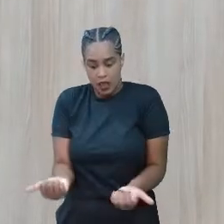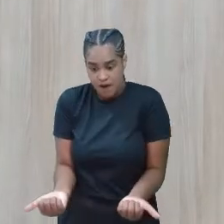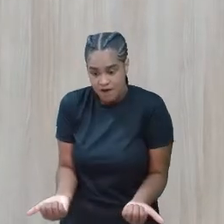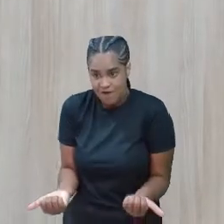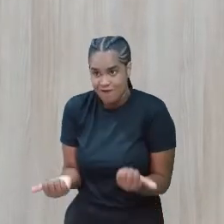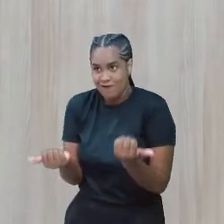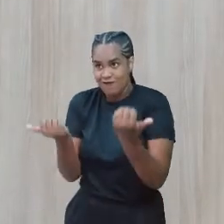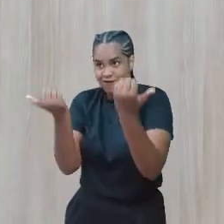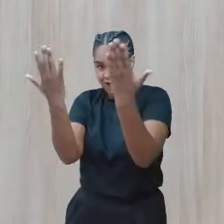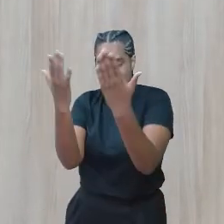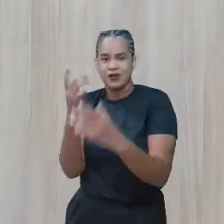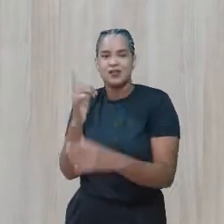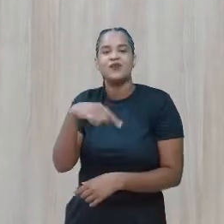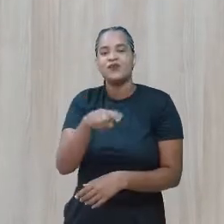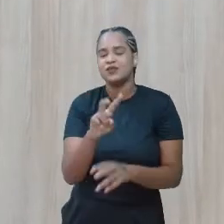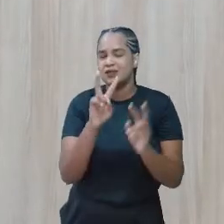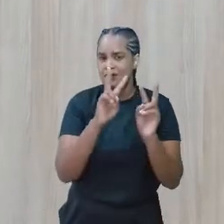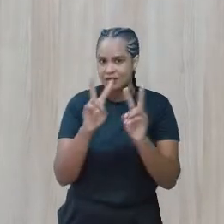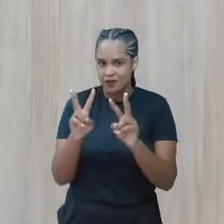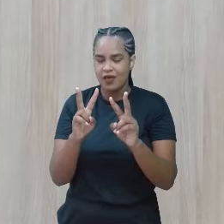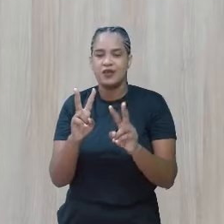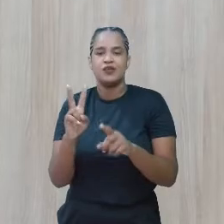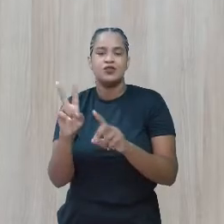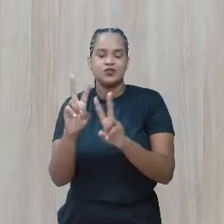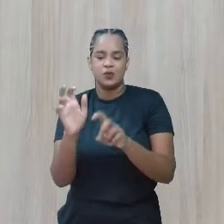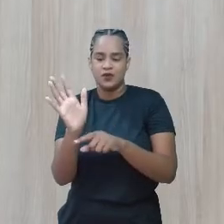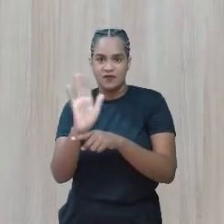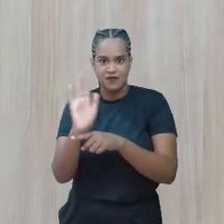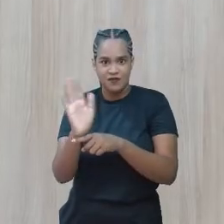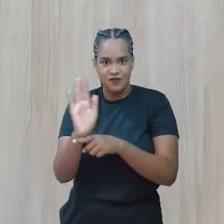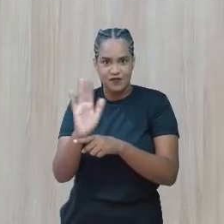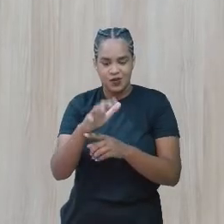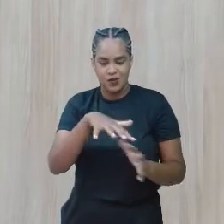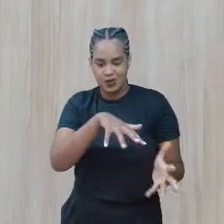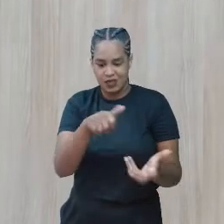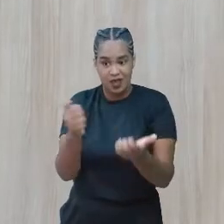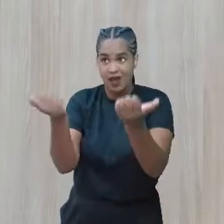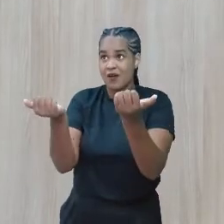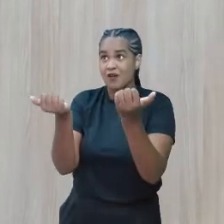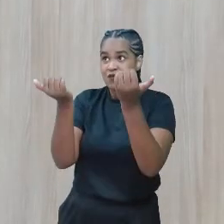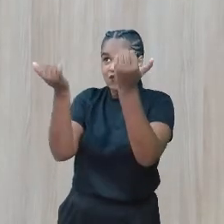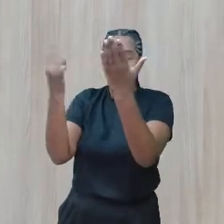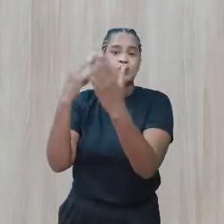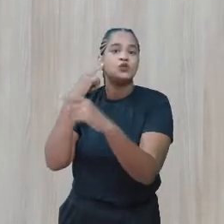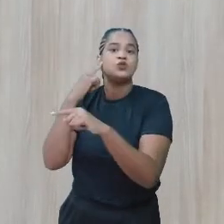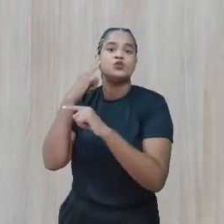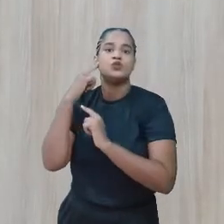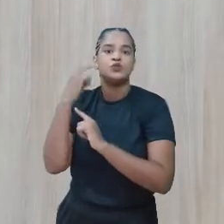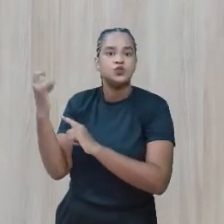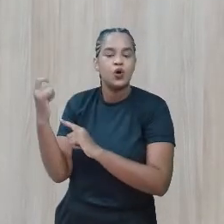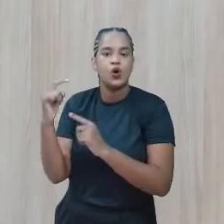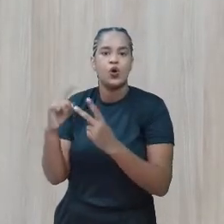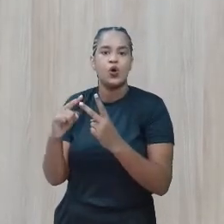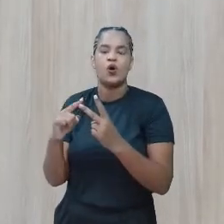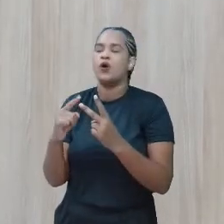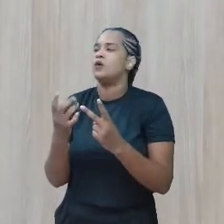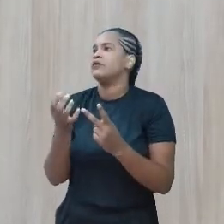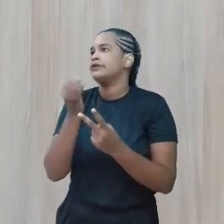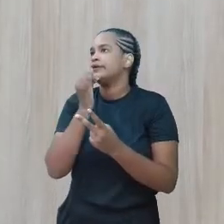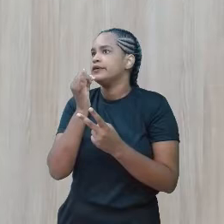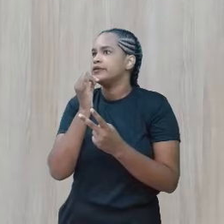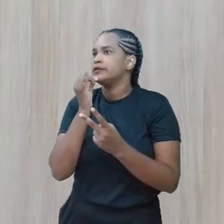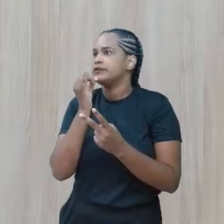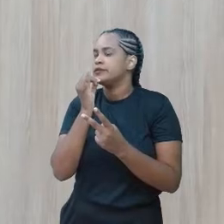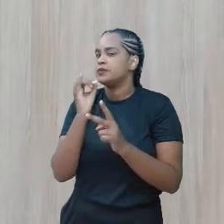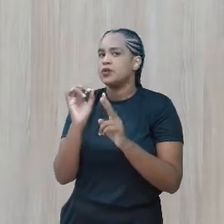assistindo algum filme que retrata a questão aí do espaço, toda aquela parte de som, né, que a gente vê, que traz